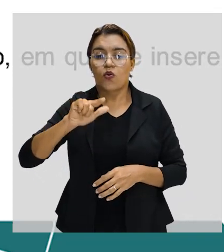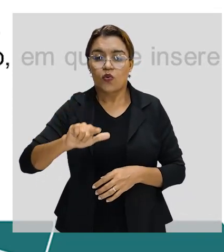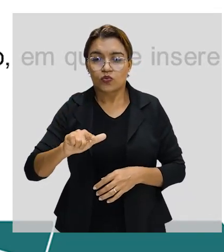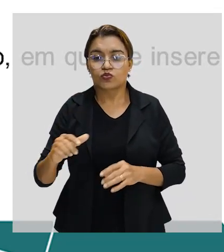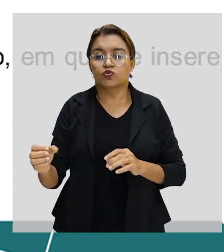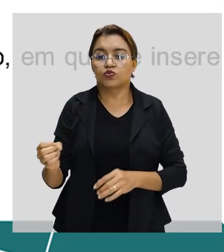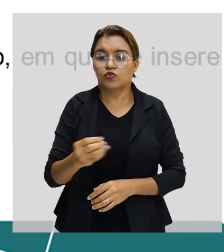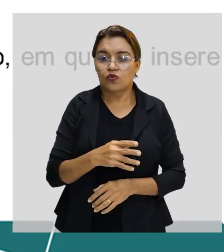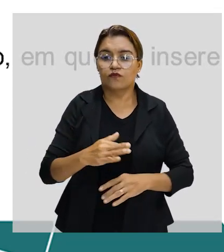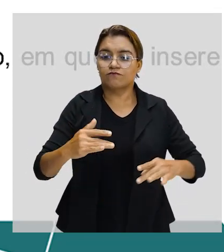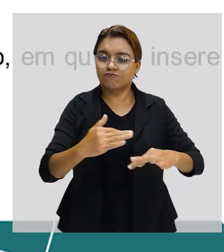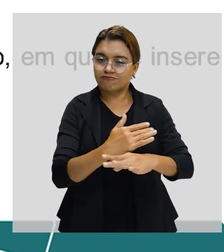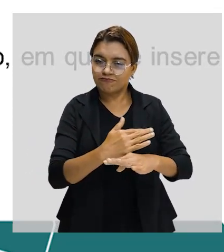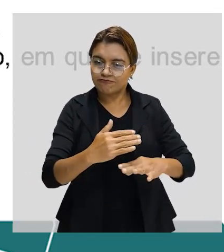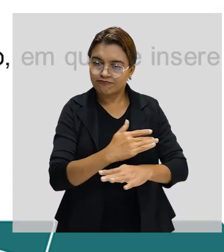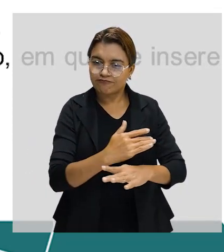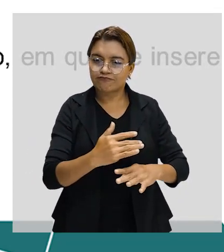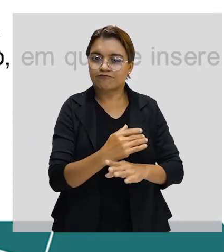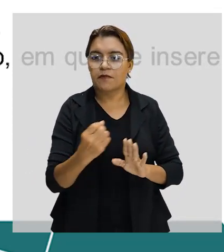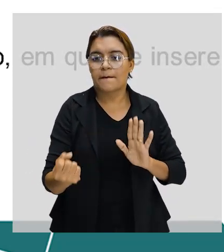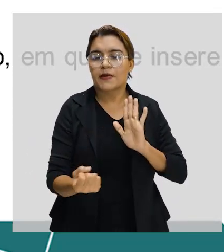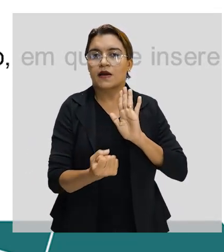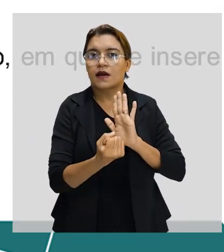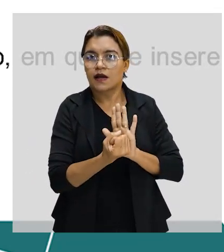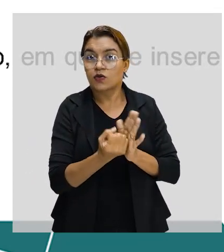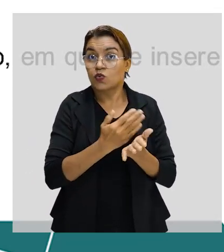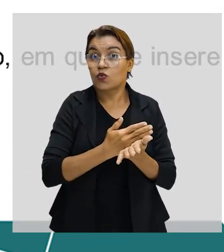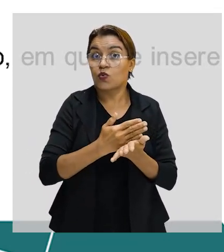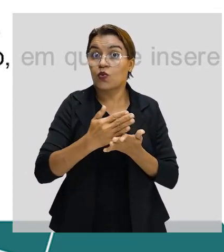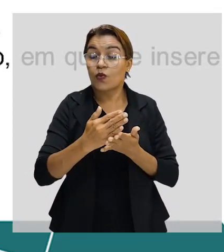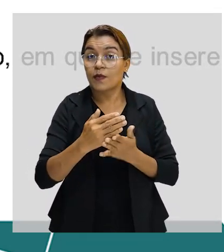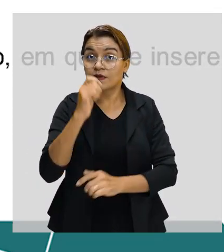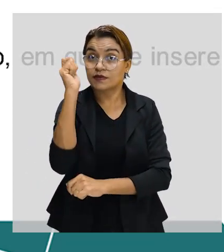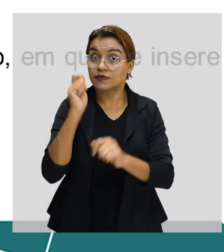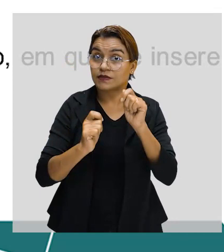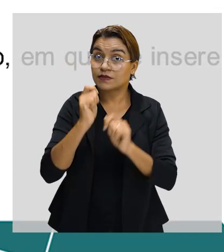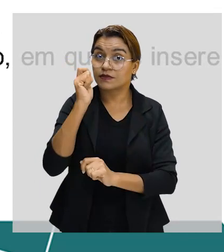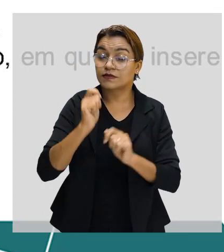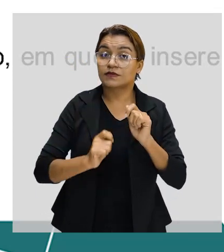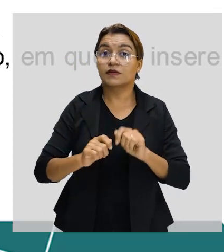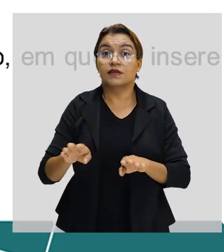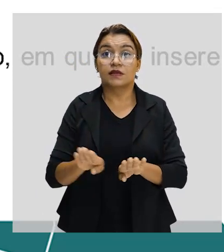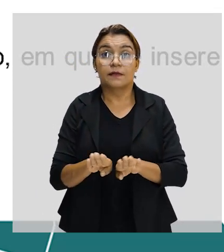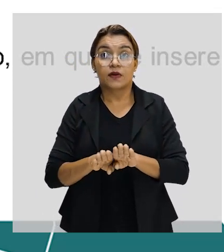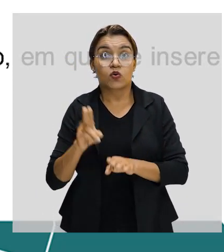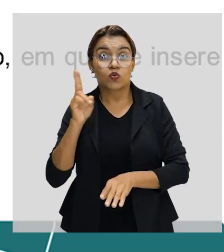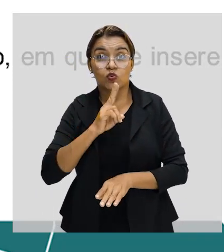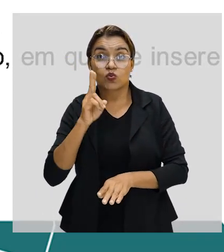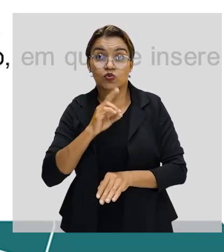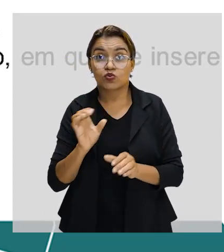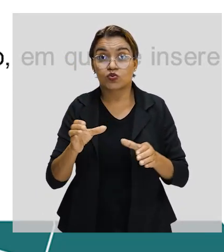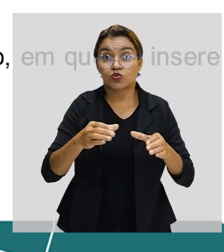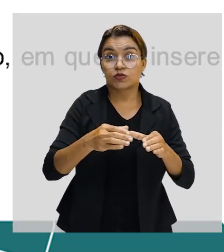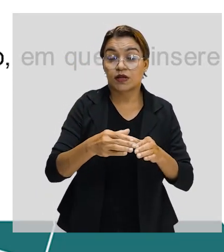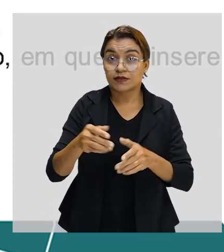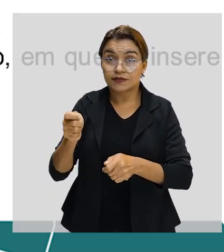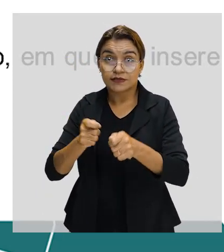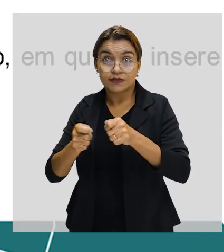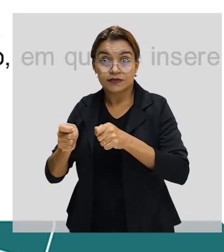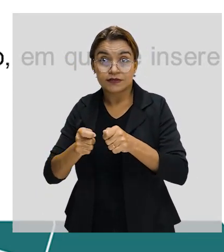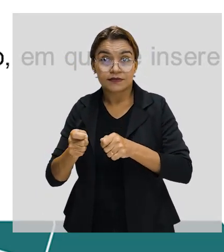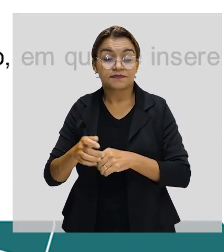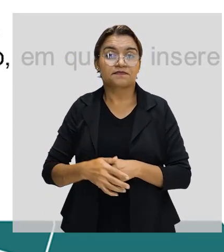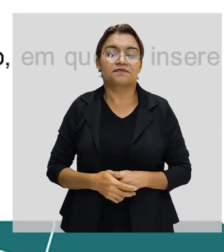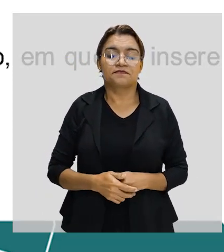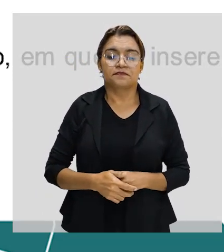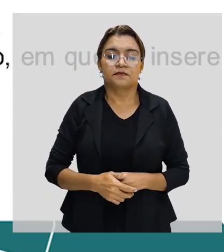novos centros urbanos marcados pelo início da industrialização e pela emergência de novas classes econômicas. Bom, vou parar bem